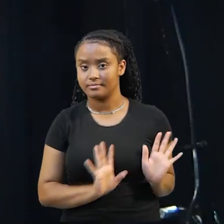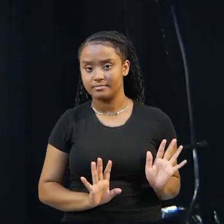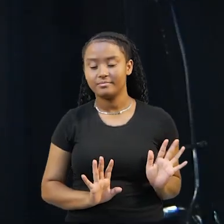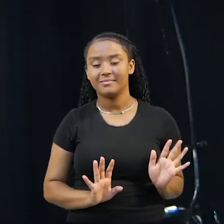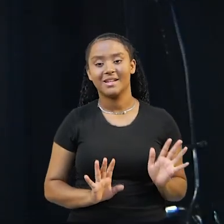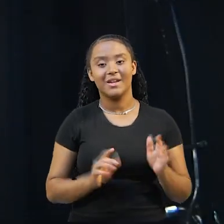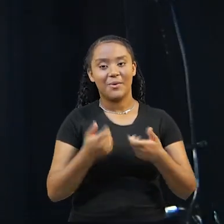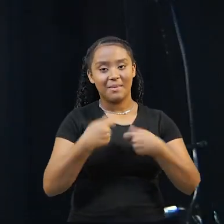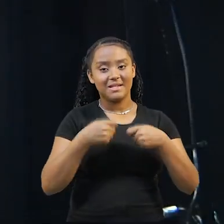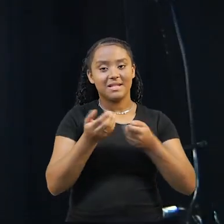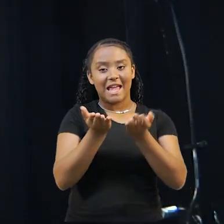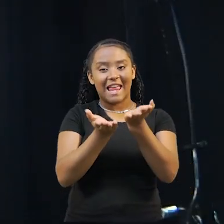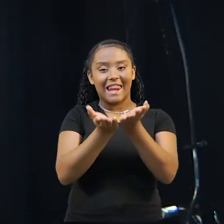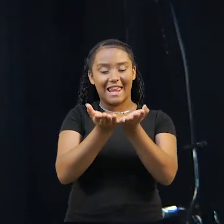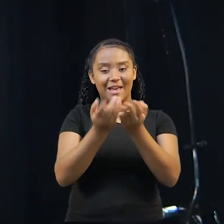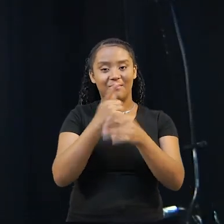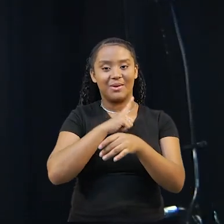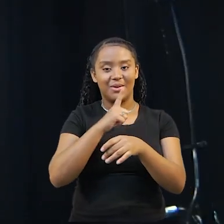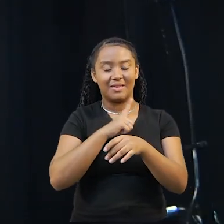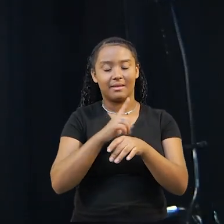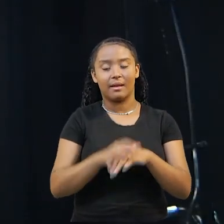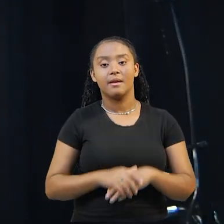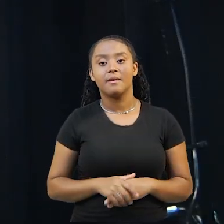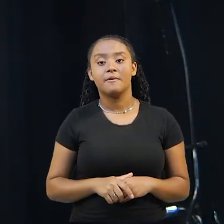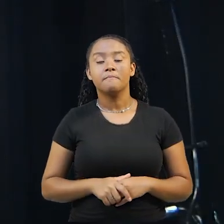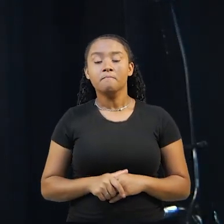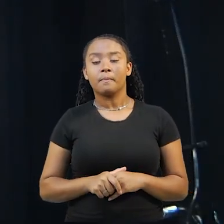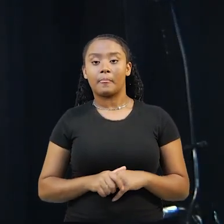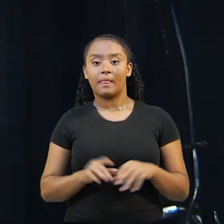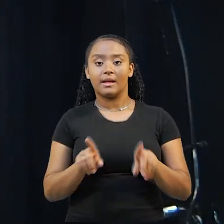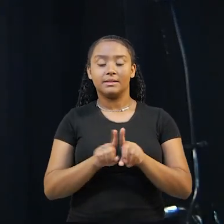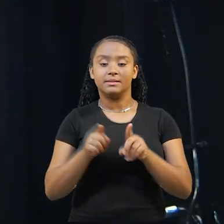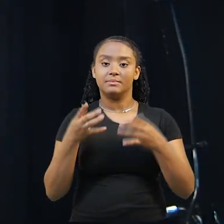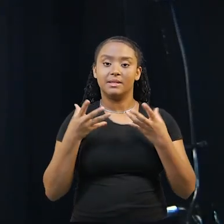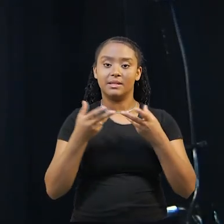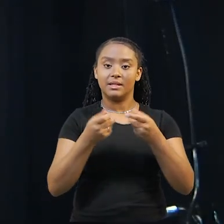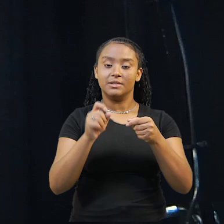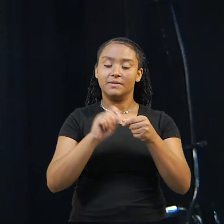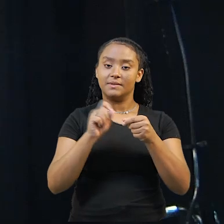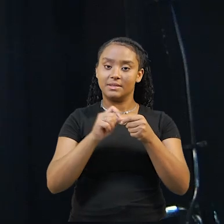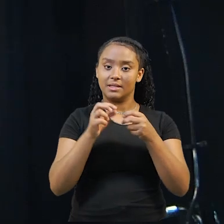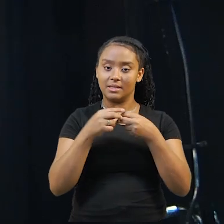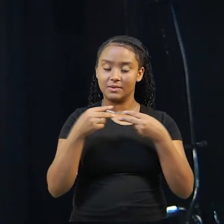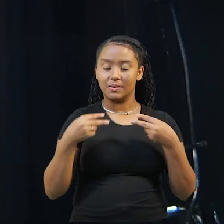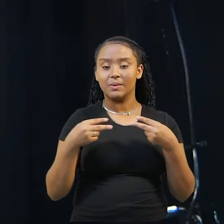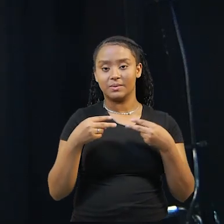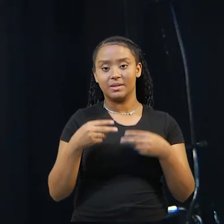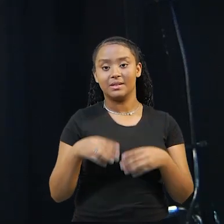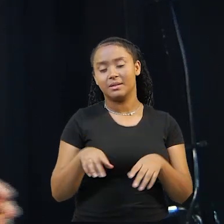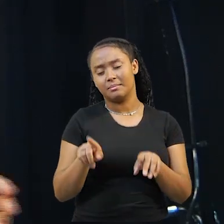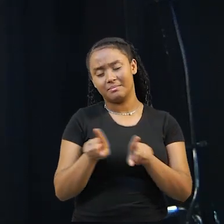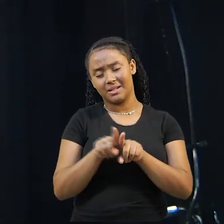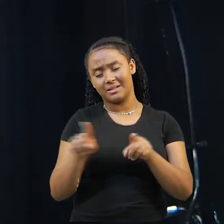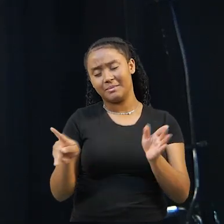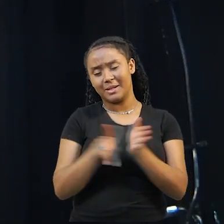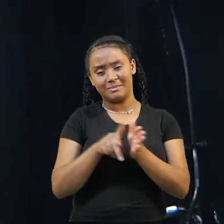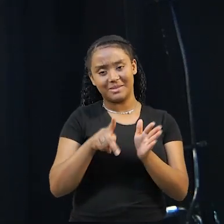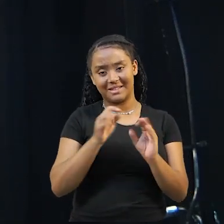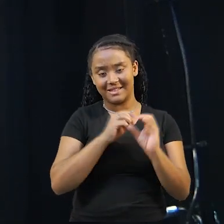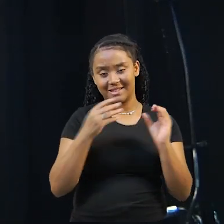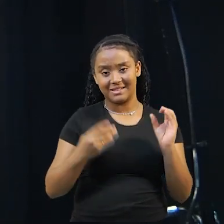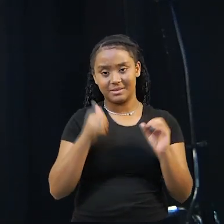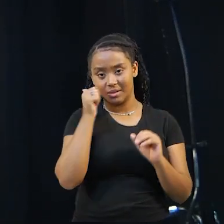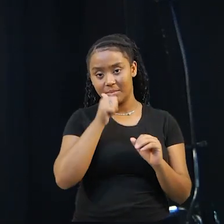e uma habilidade de fazer as coisas com muita eficiência que eu desenvolvi após a maternidade, assim, que eu acho que é próprio também do